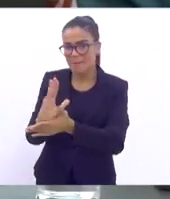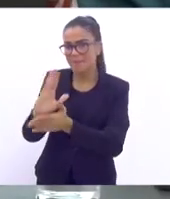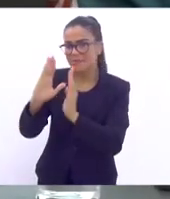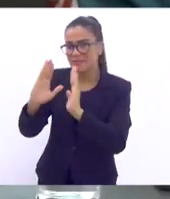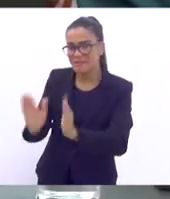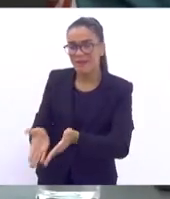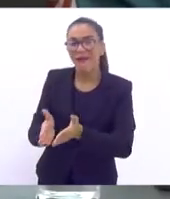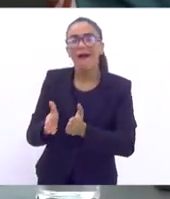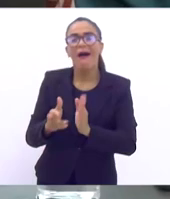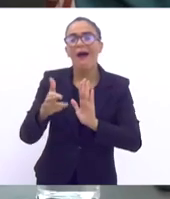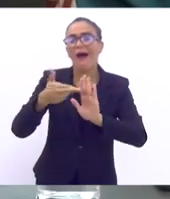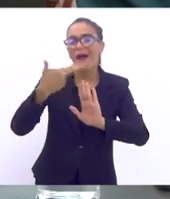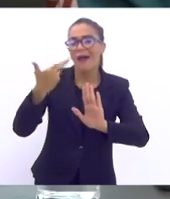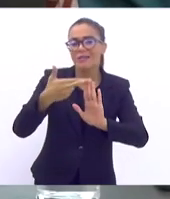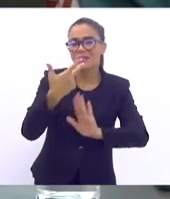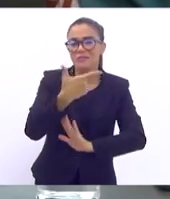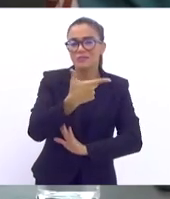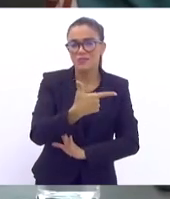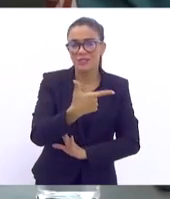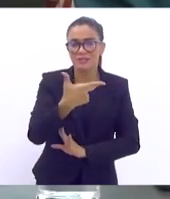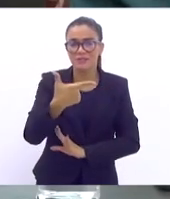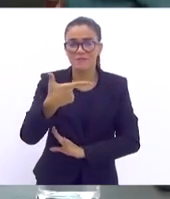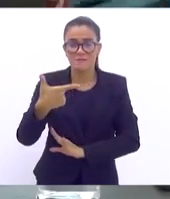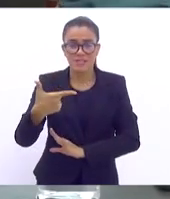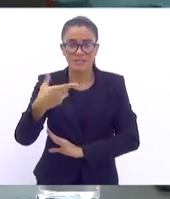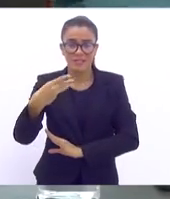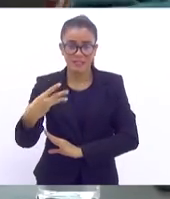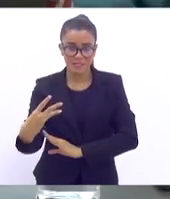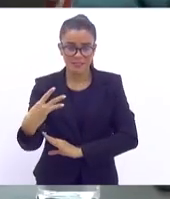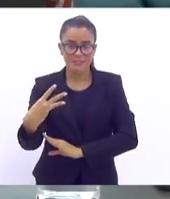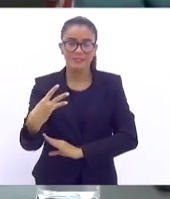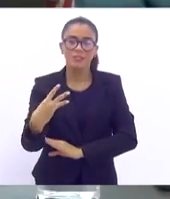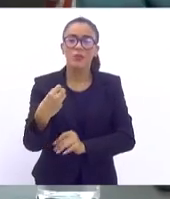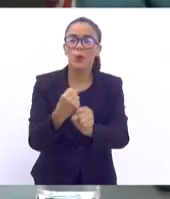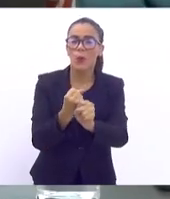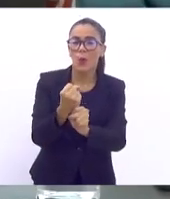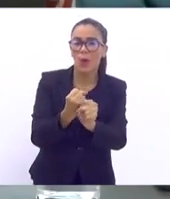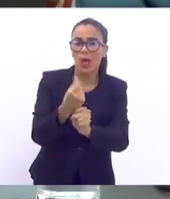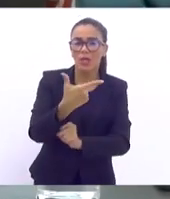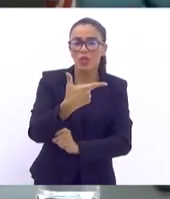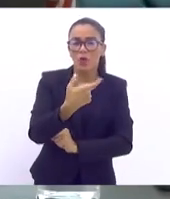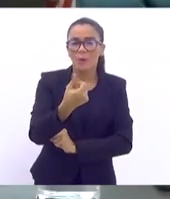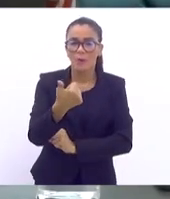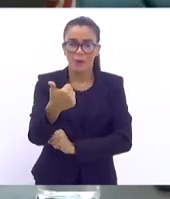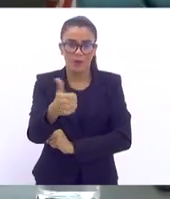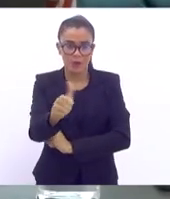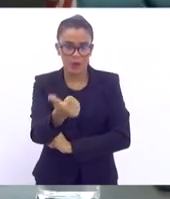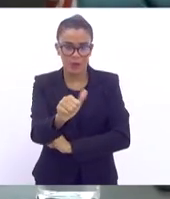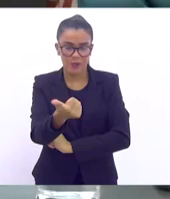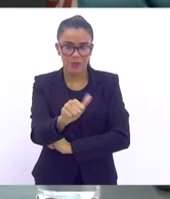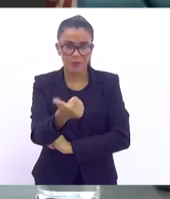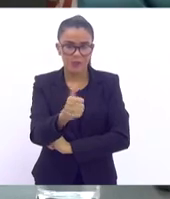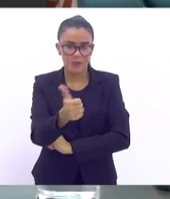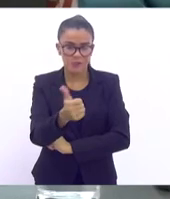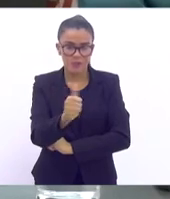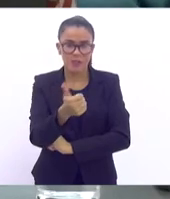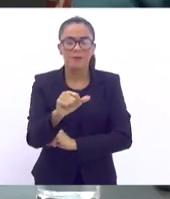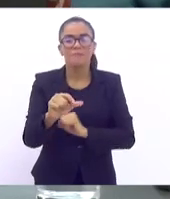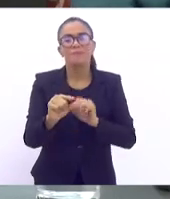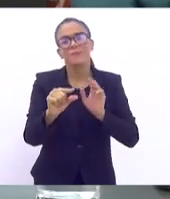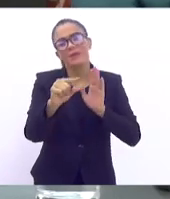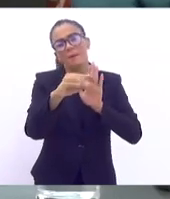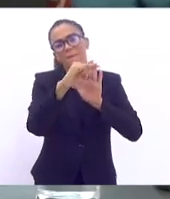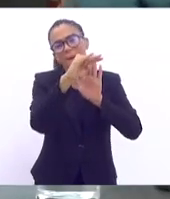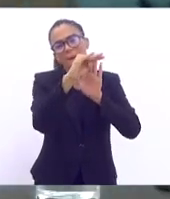a resolução 223 de 2011 que ela não ela